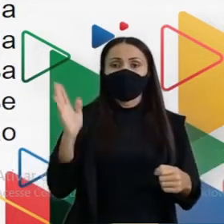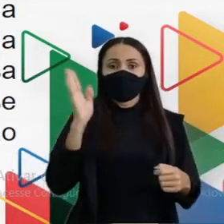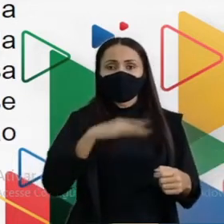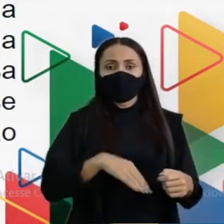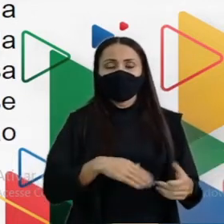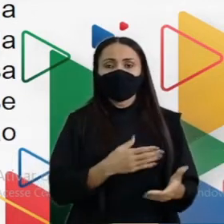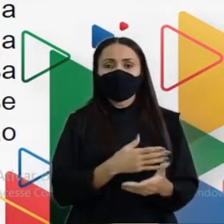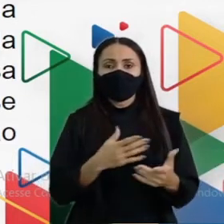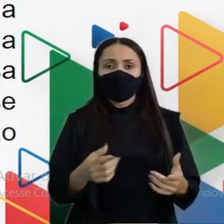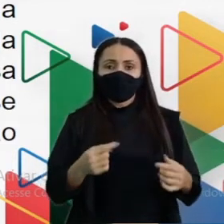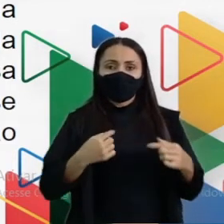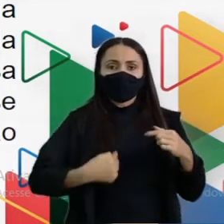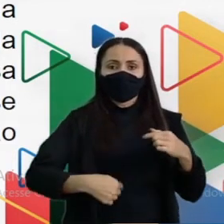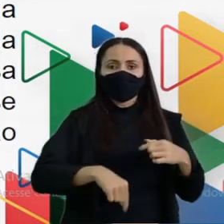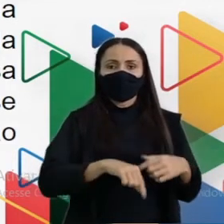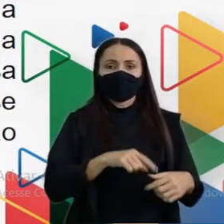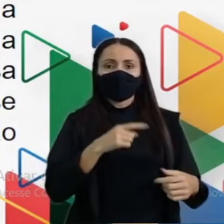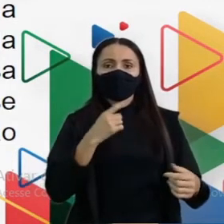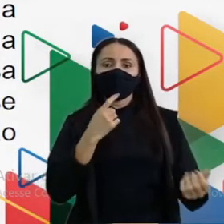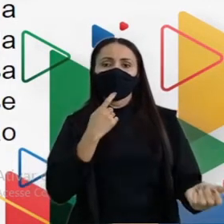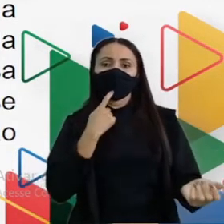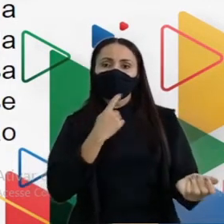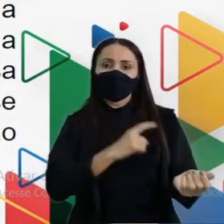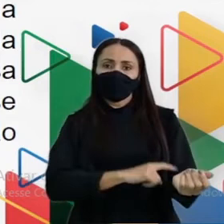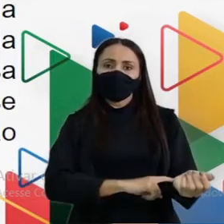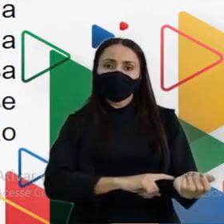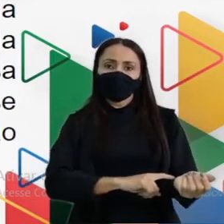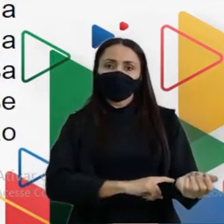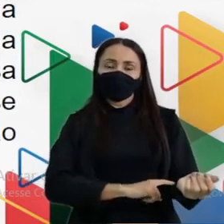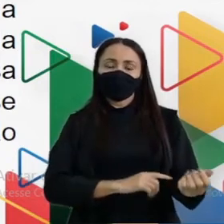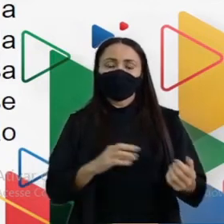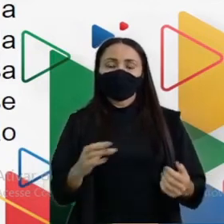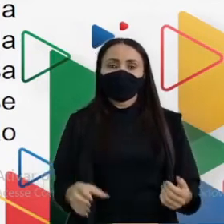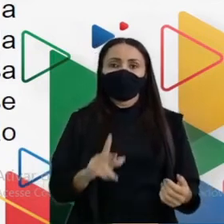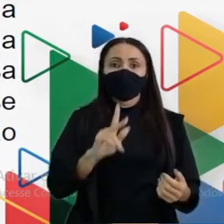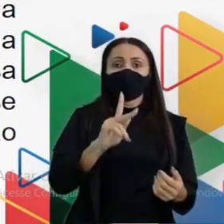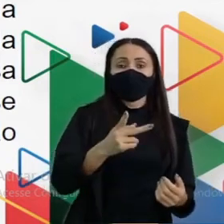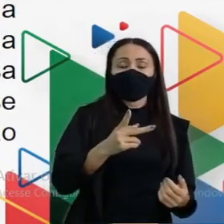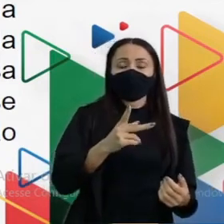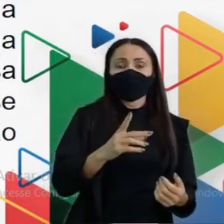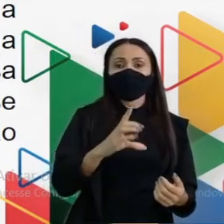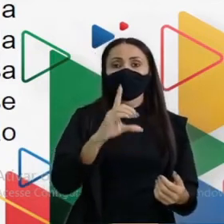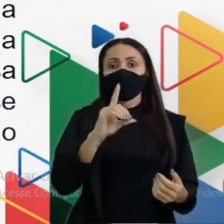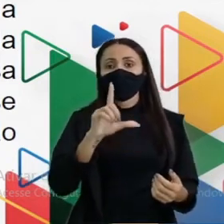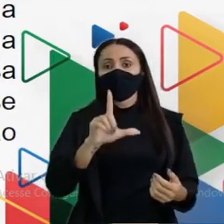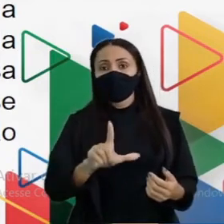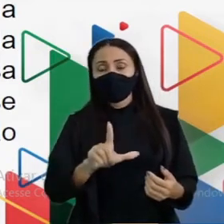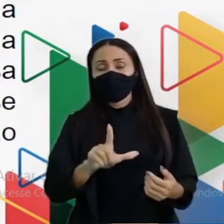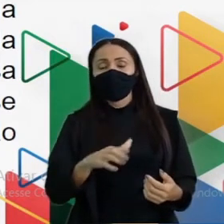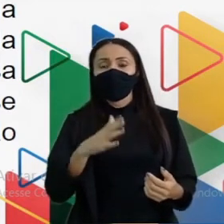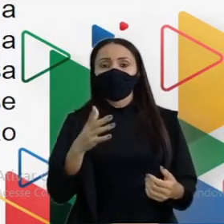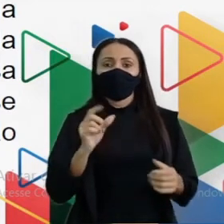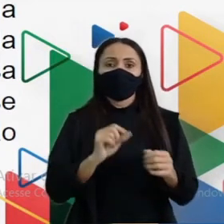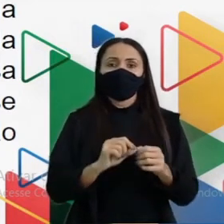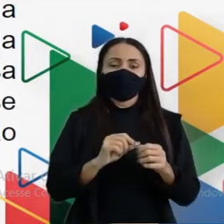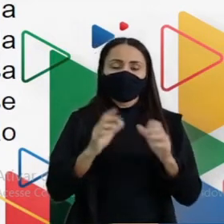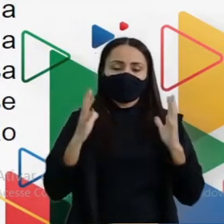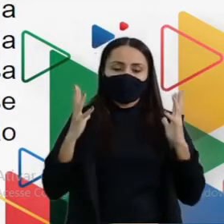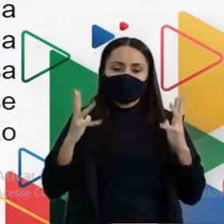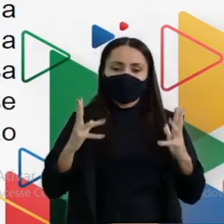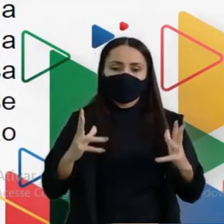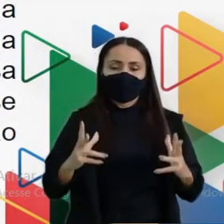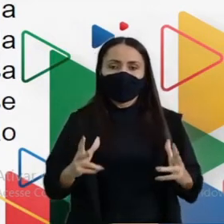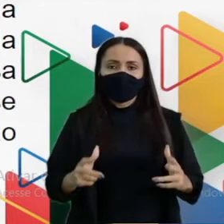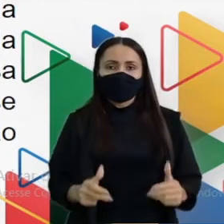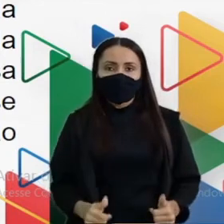percurso do sangue. Não sei se vocês sabem, mas o HDL, que é o bom colesterol, é ele que faz a limpeza